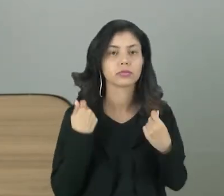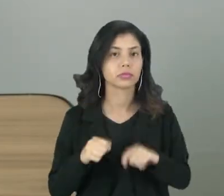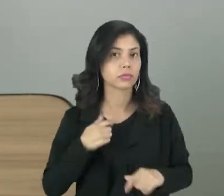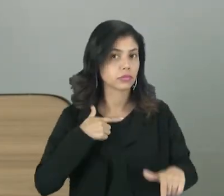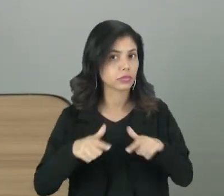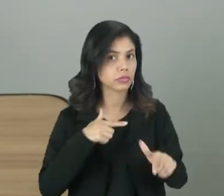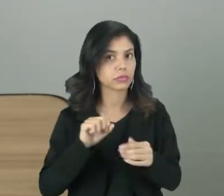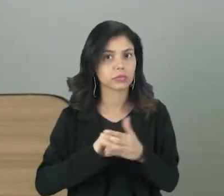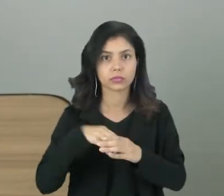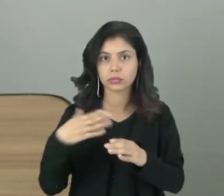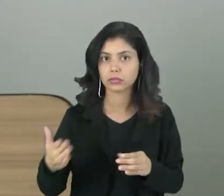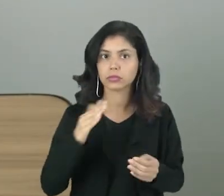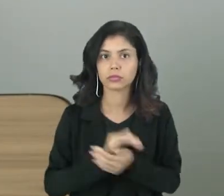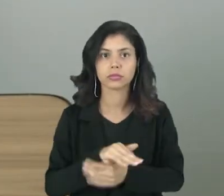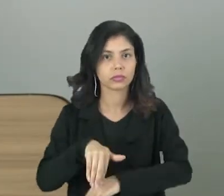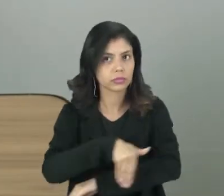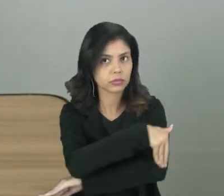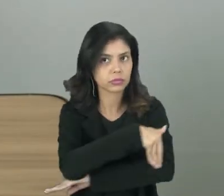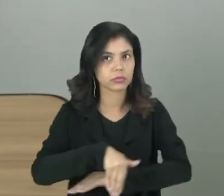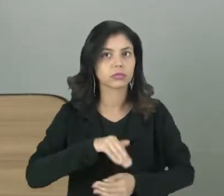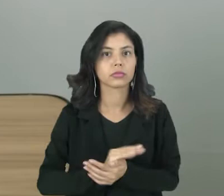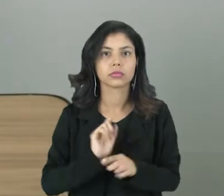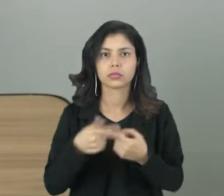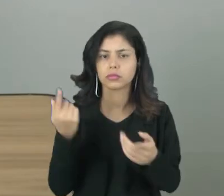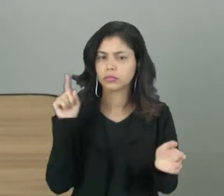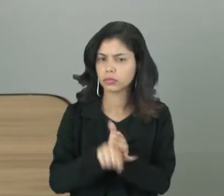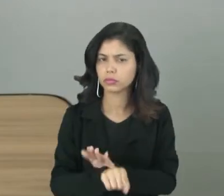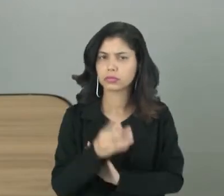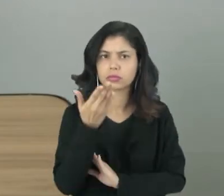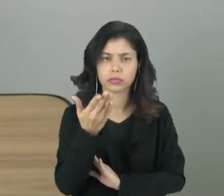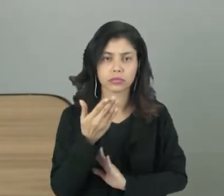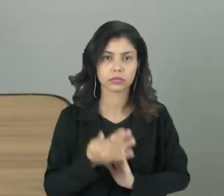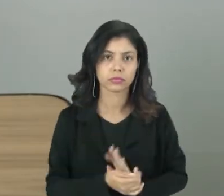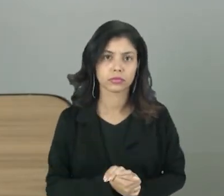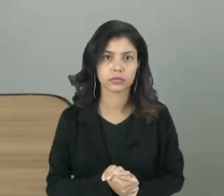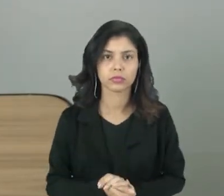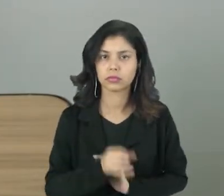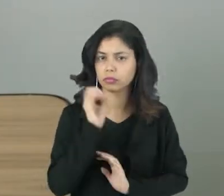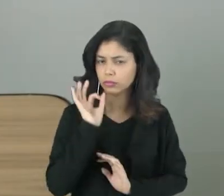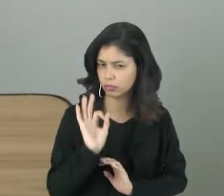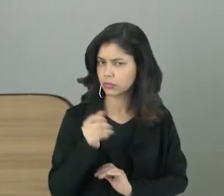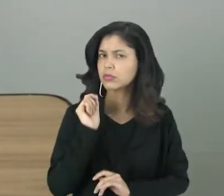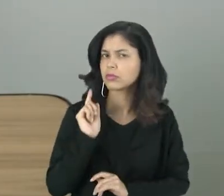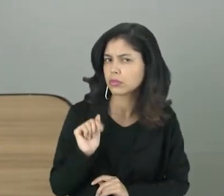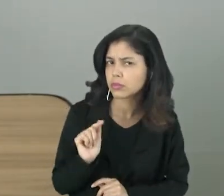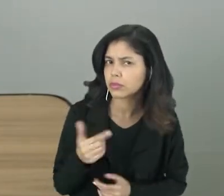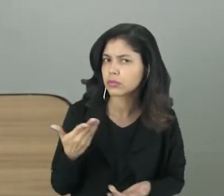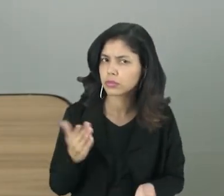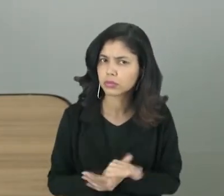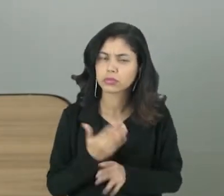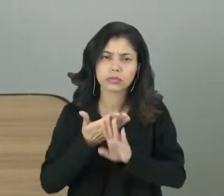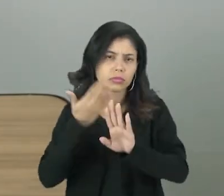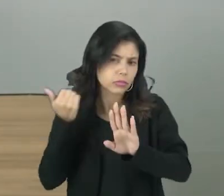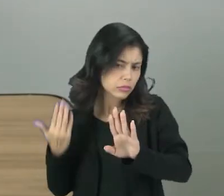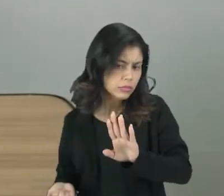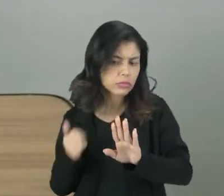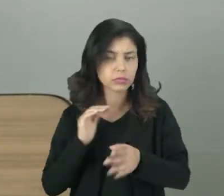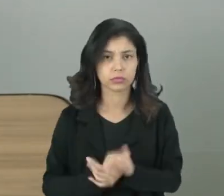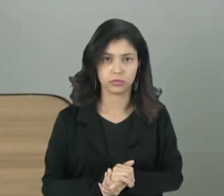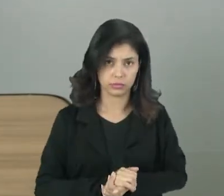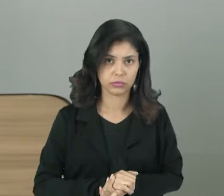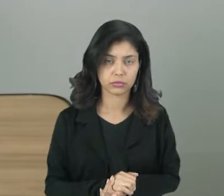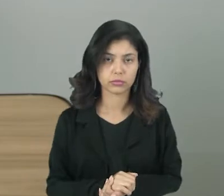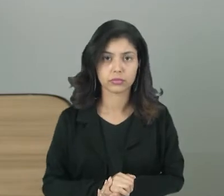fora Tinha que trabalhar na rua mas deixa eu fazer uma pergunta para vocês Será que antigamente